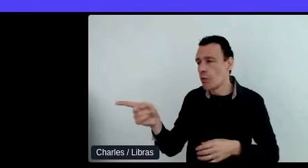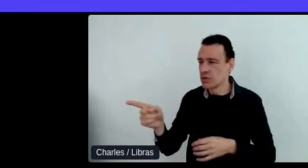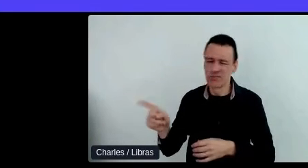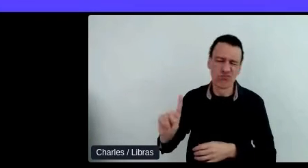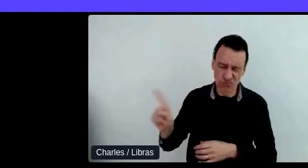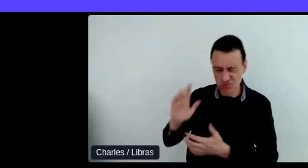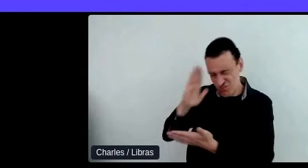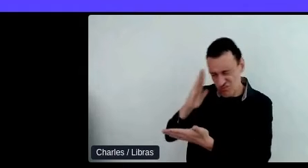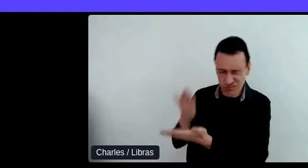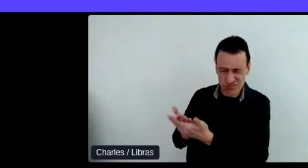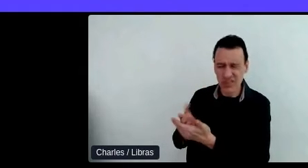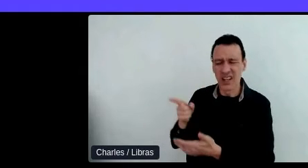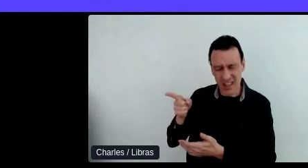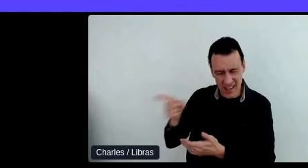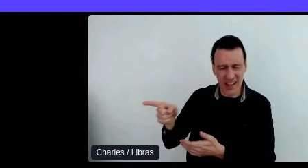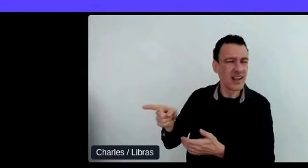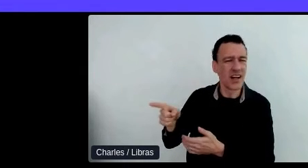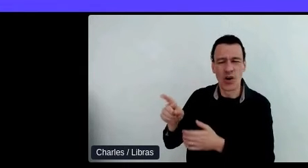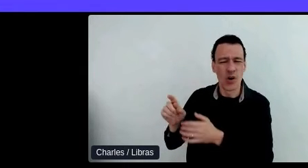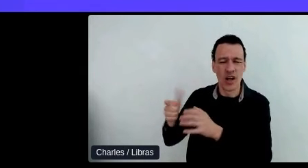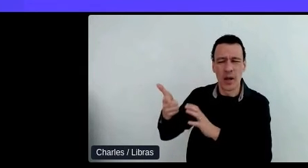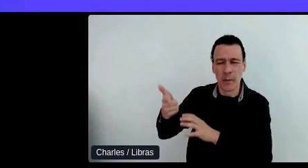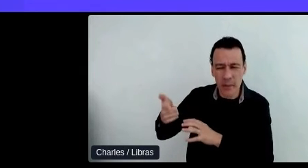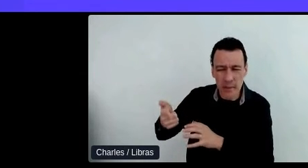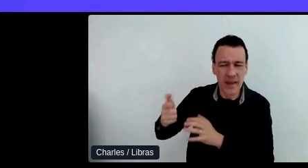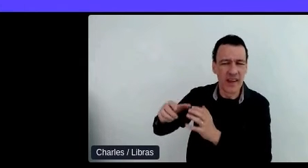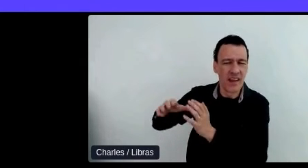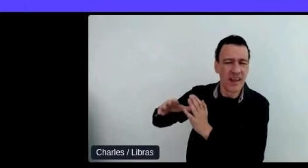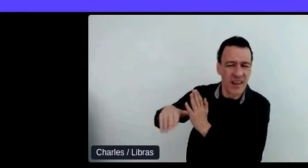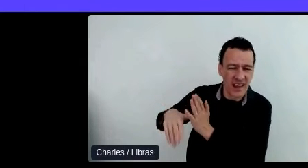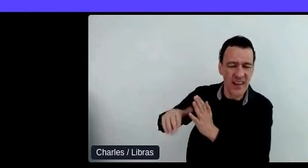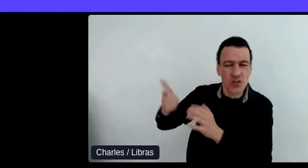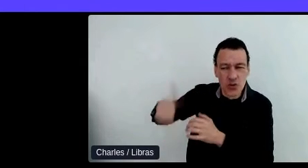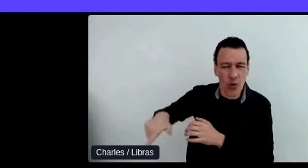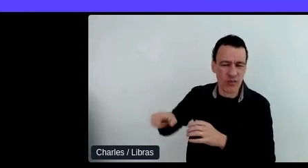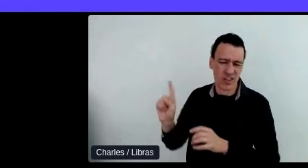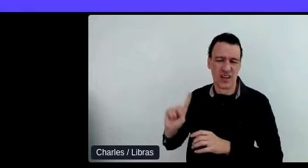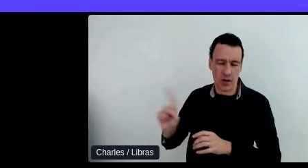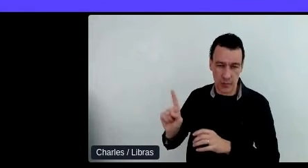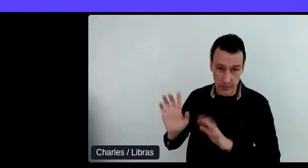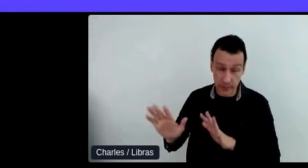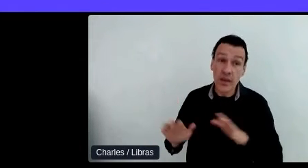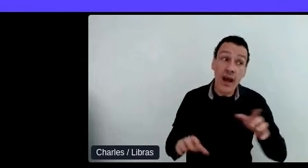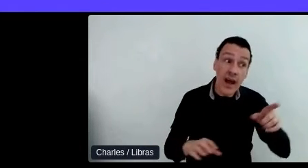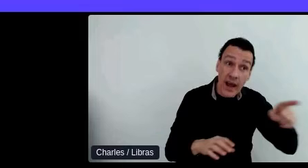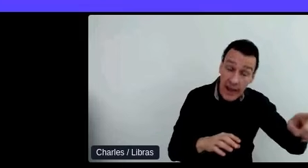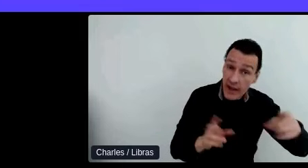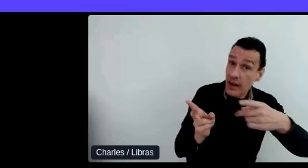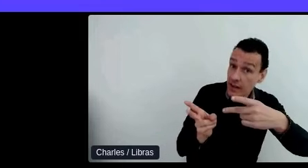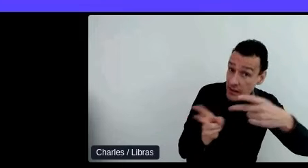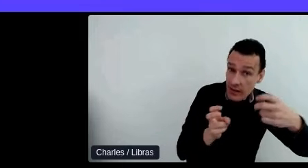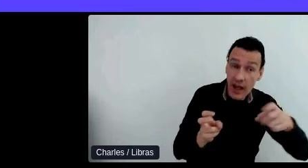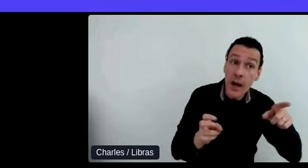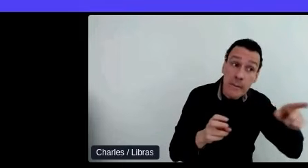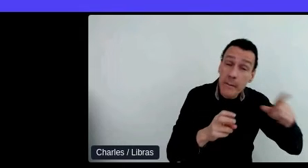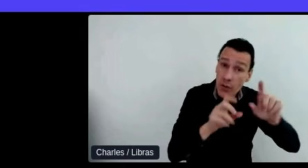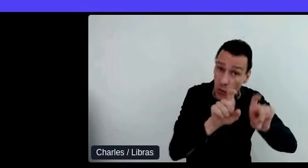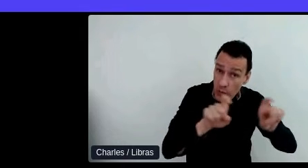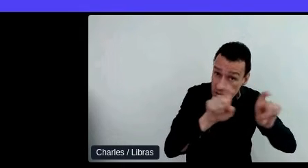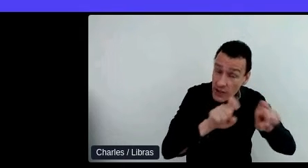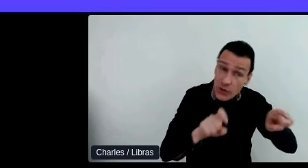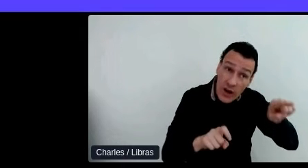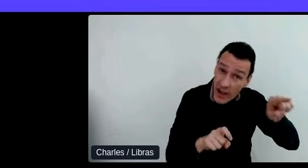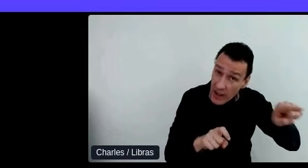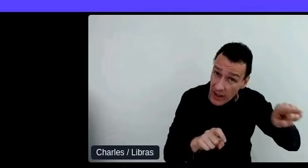pessoas pretas têm mais chances de cometer delitos, crimes, do que pessoas brancas. e que isso